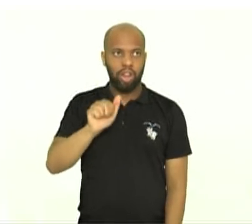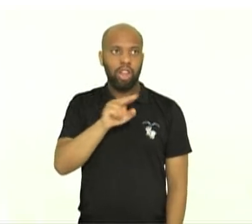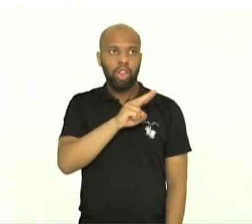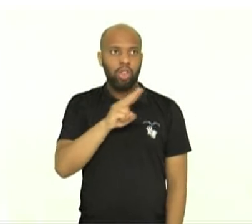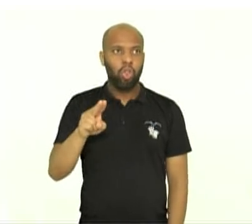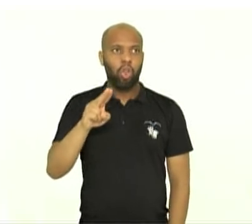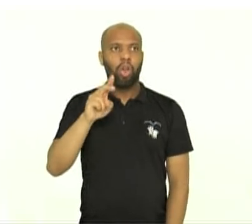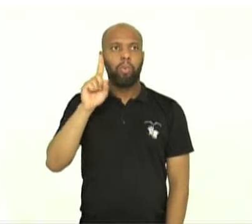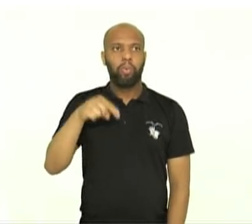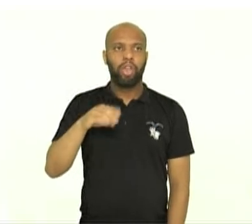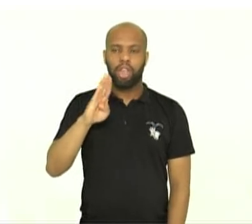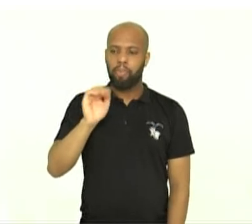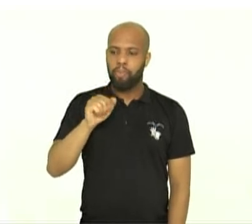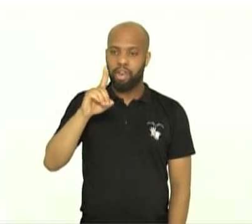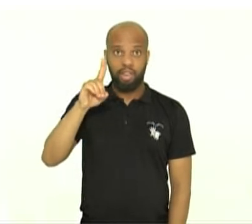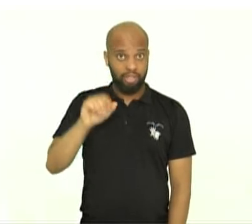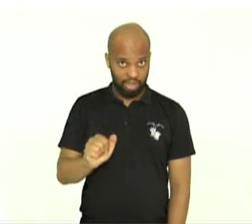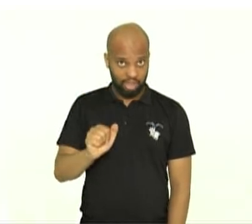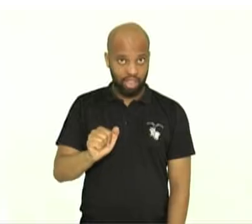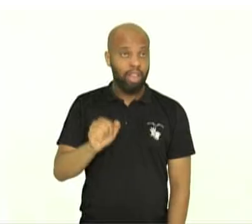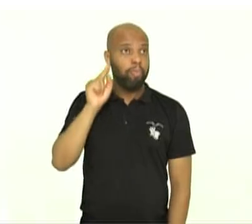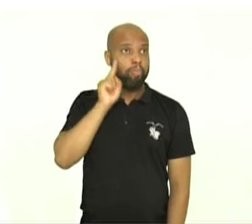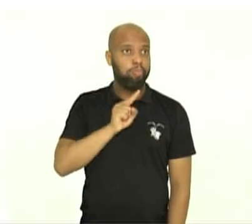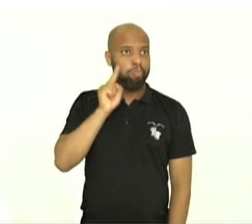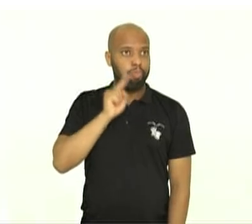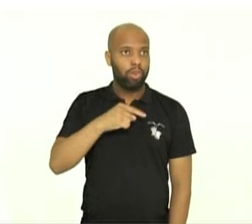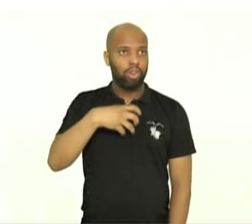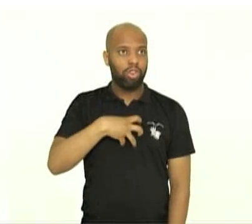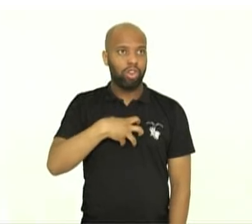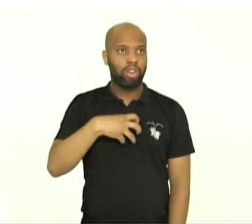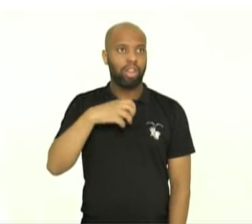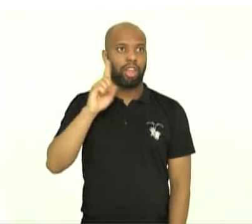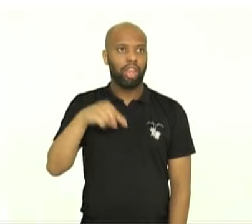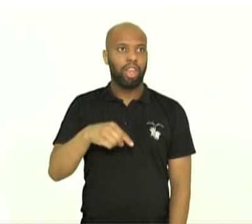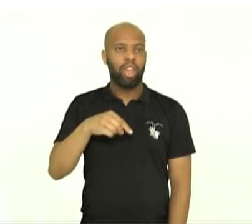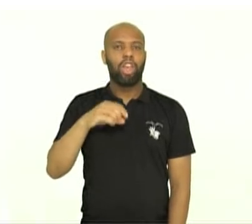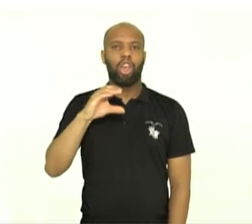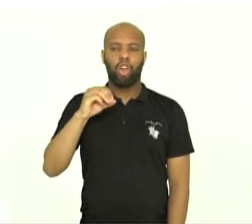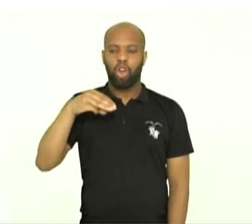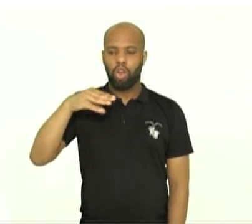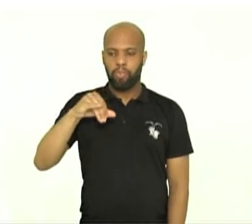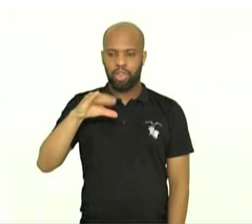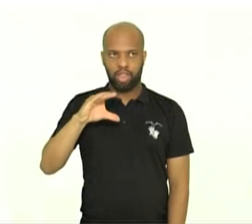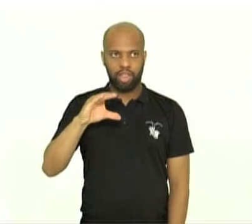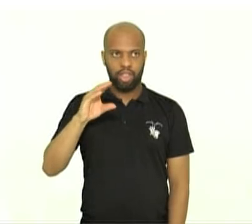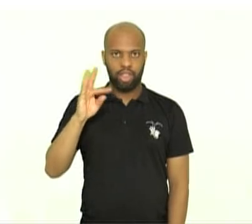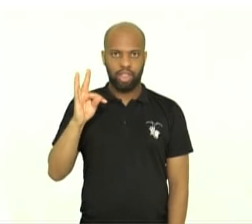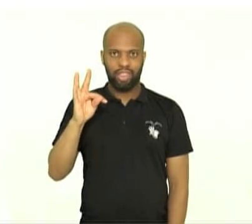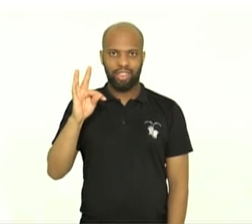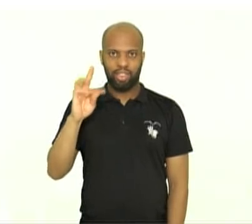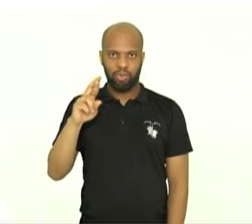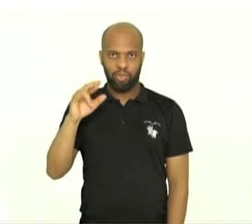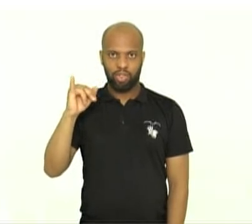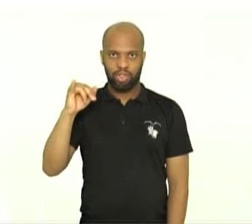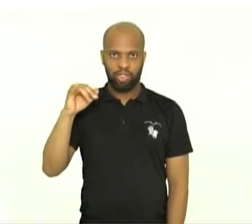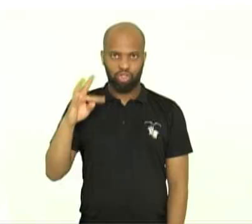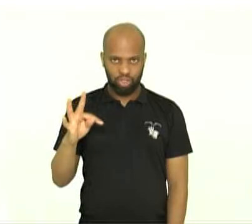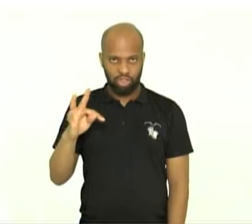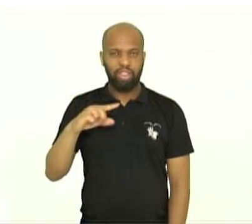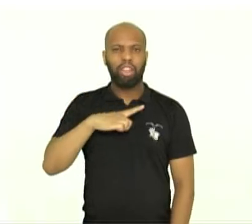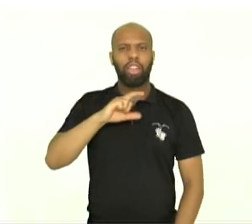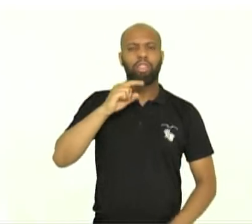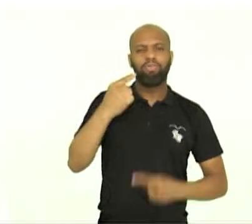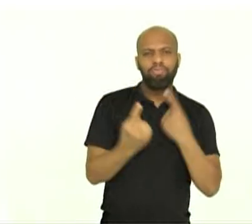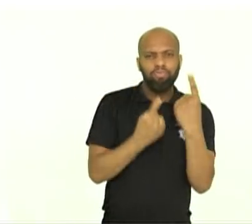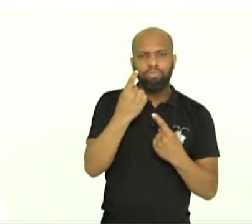né? Banda desenhada. E já nos Estados Unidos é a tira cômica ou comic strip. Legal, né? Quais são os tipos